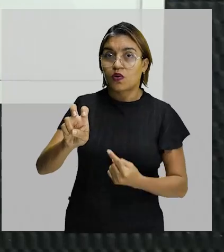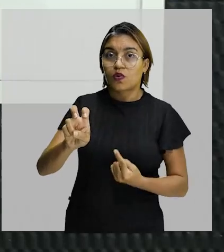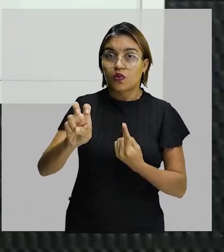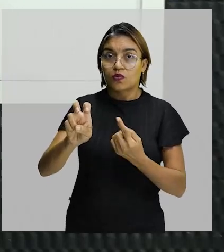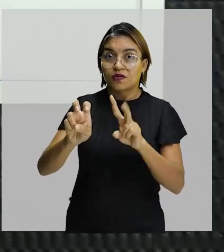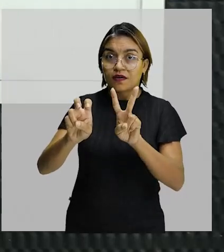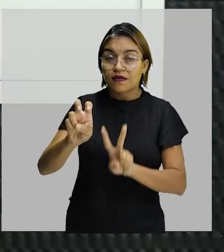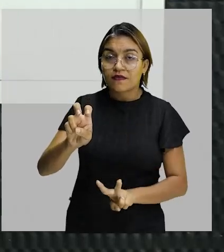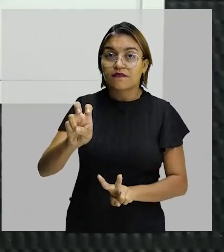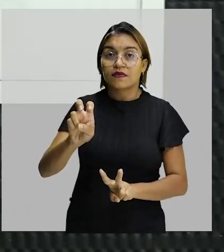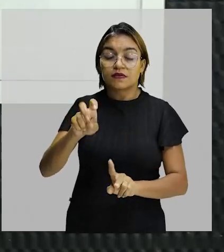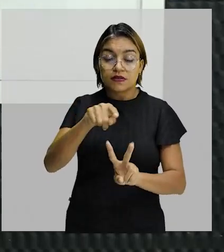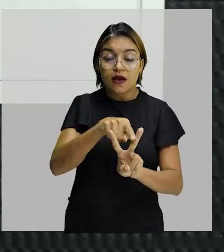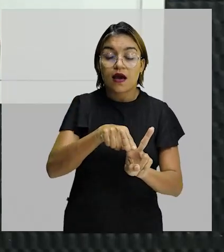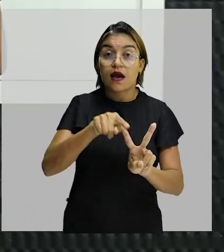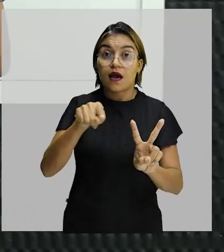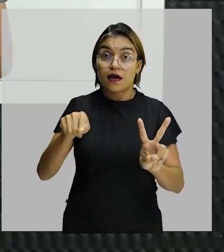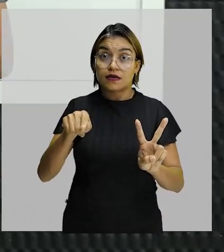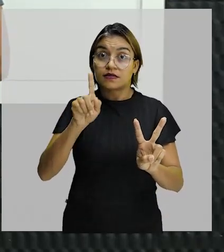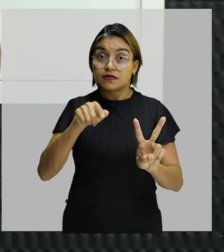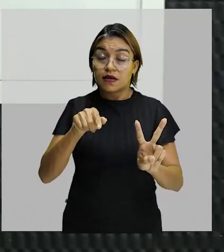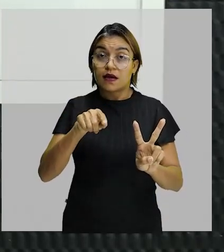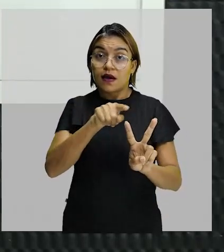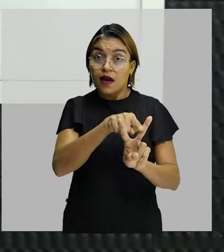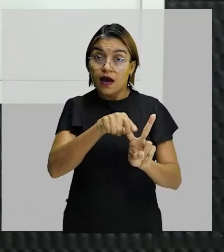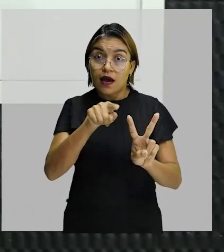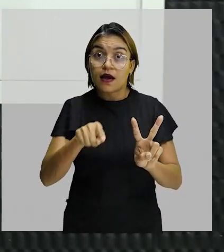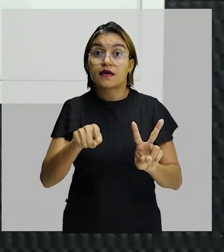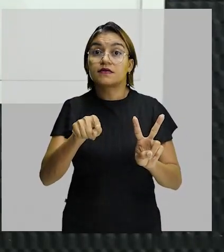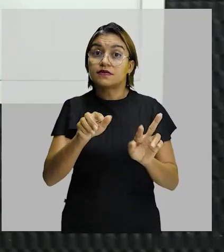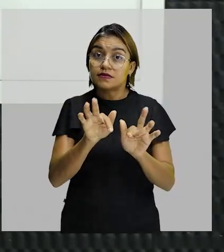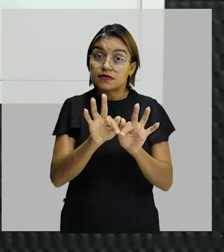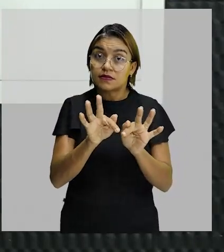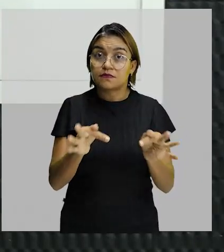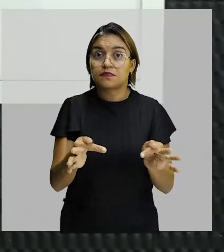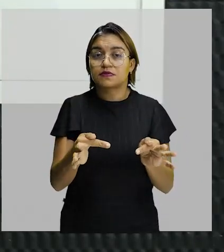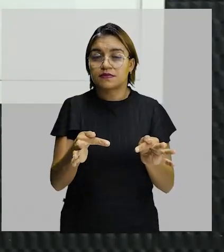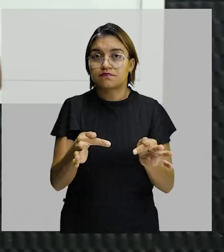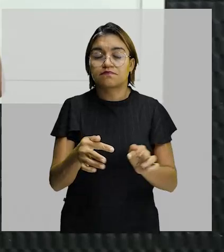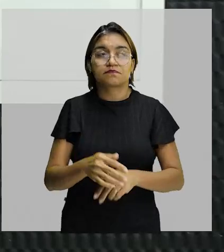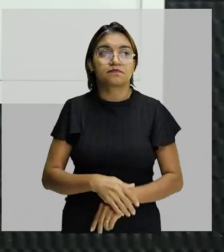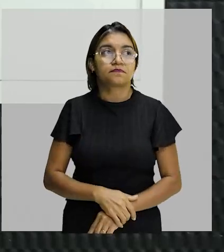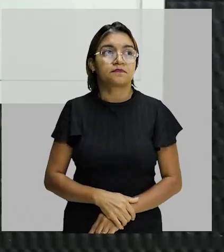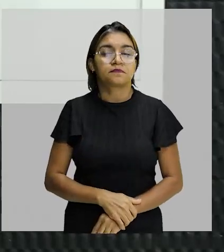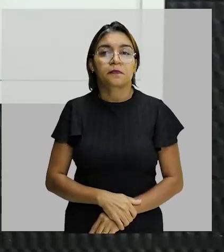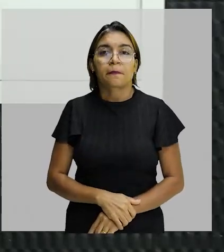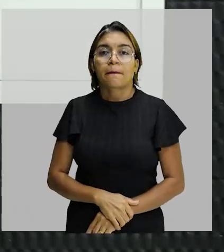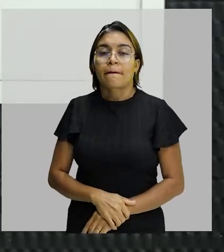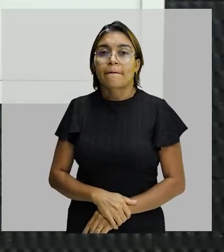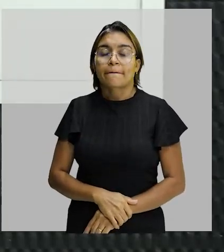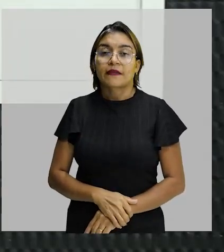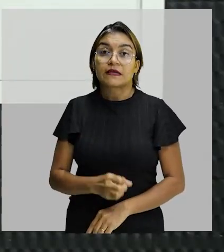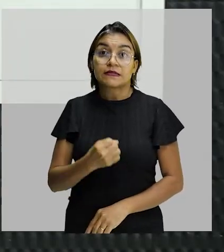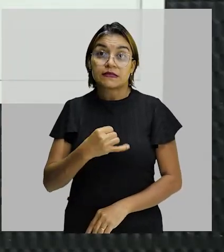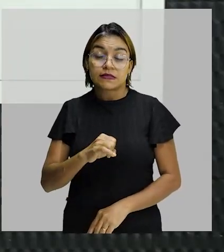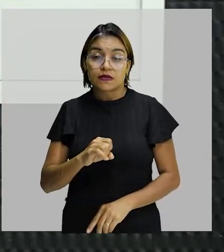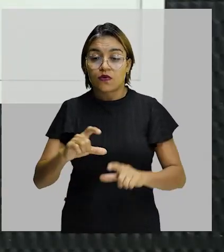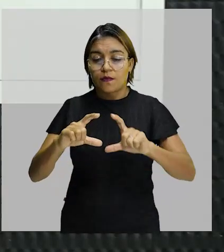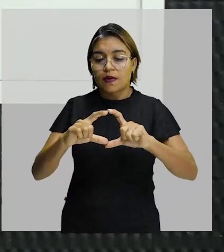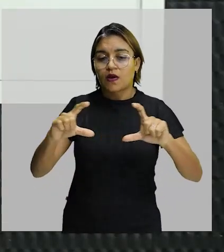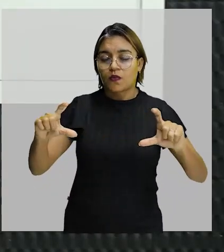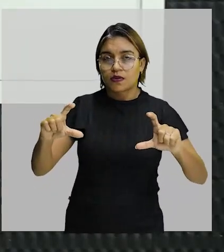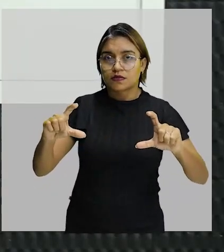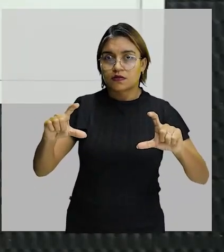vez raiz daquela equação. Então, ela é uma raiz simples. Ela é uma única vez só. Tá? Se uma equação